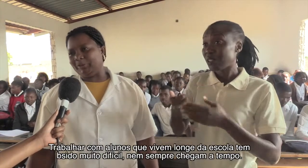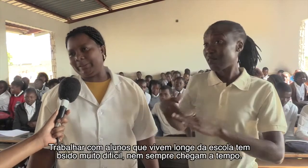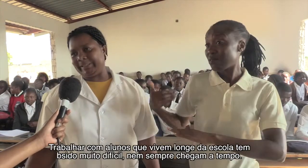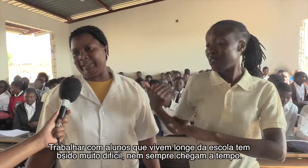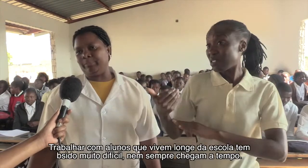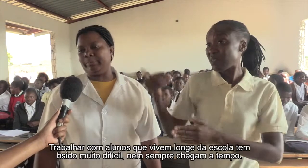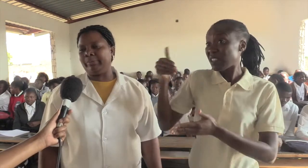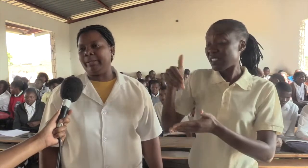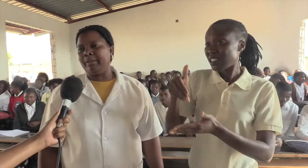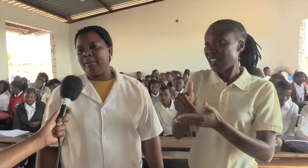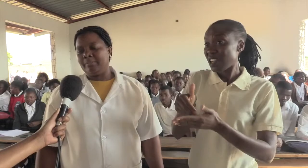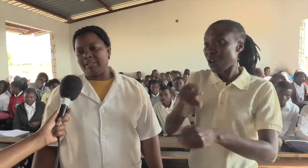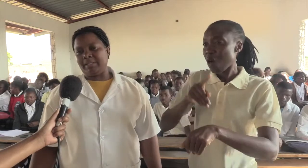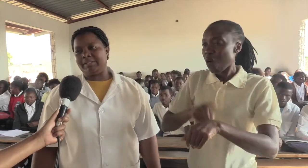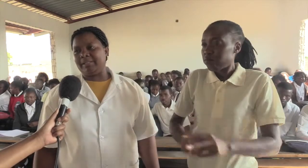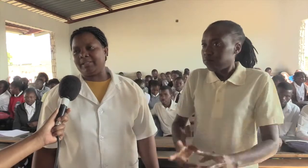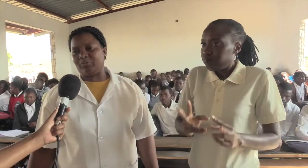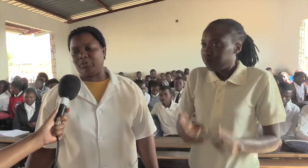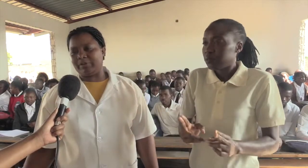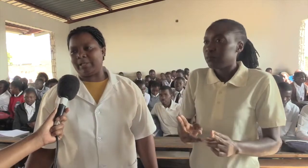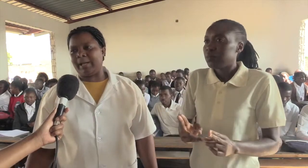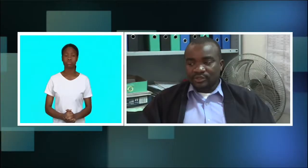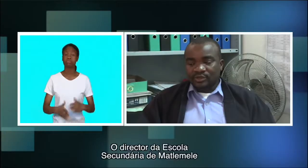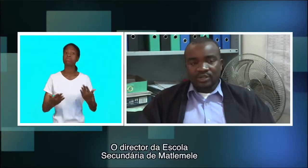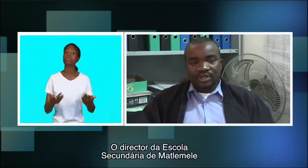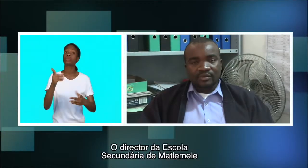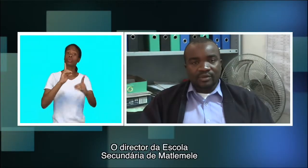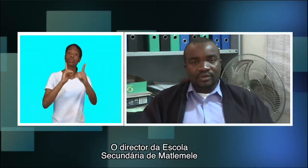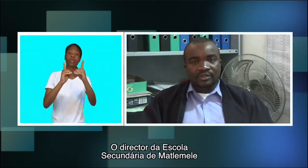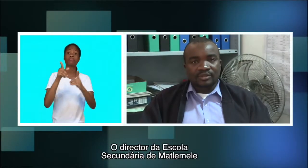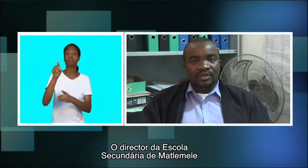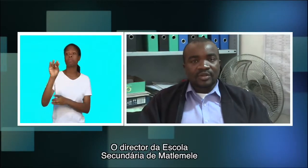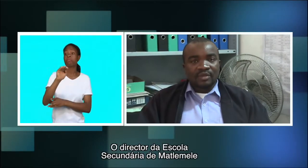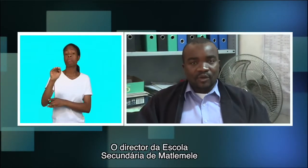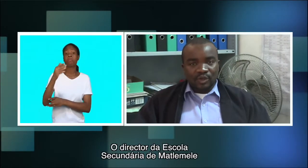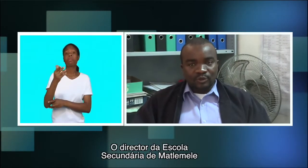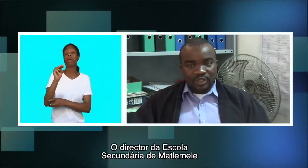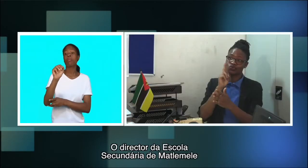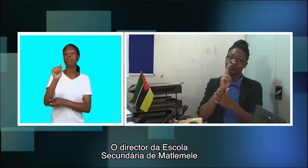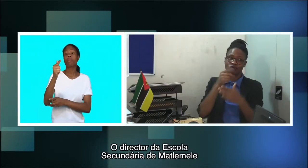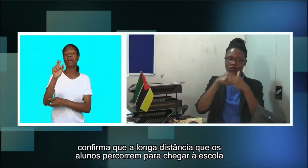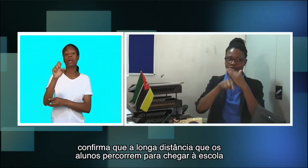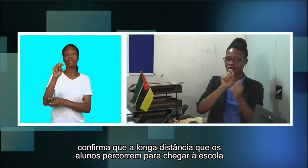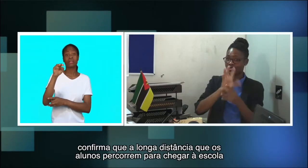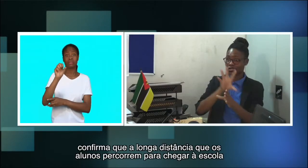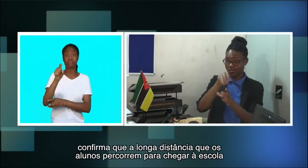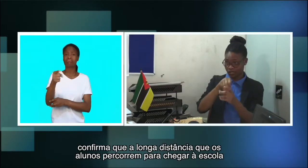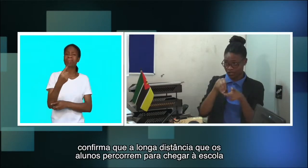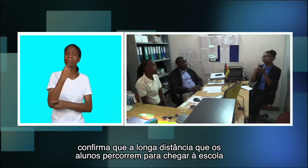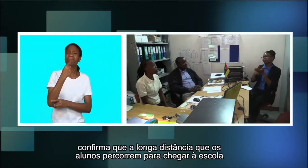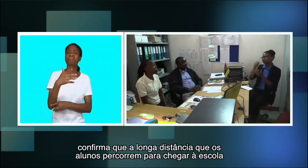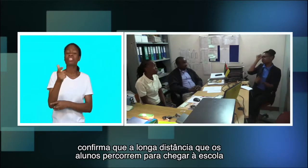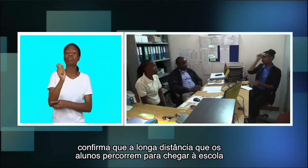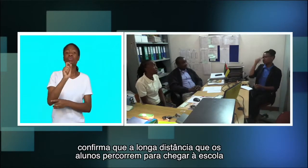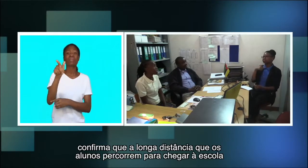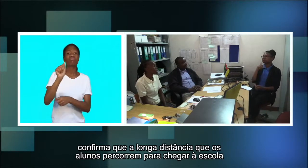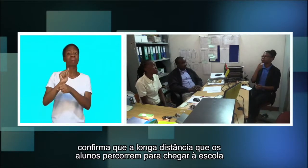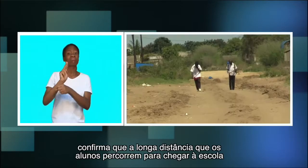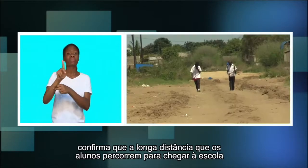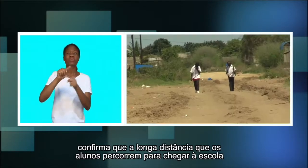eles chegam a tempo, não é? O diretor da escola secundária do Matrimel confirma que a longa